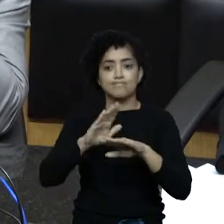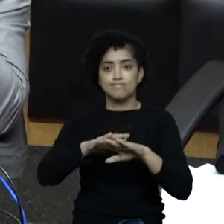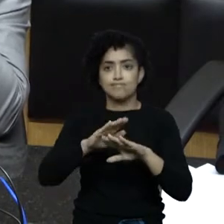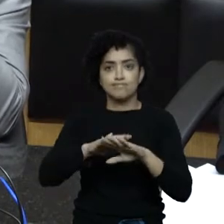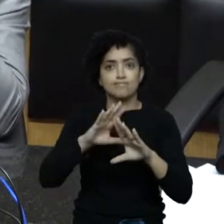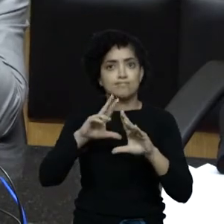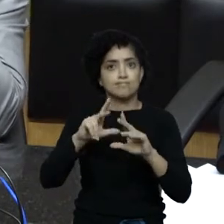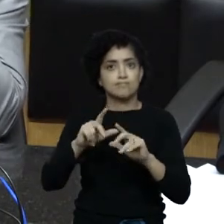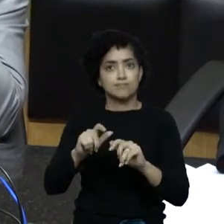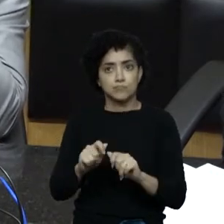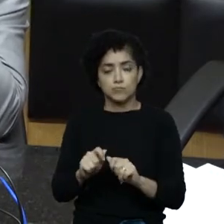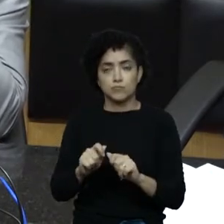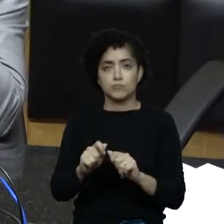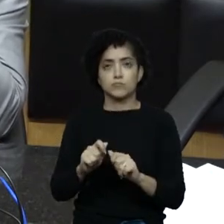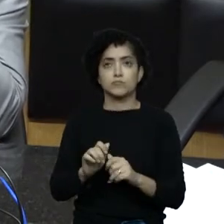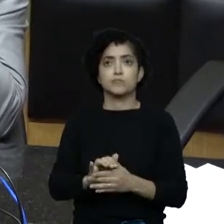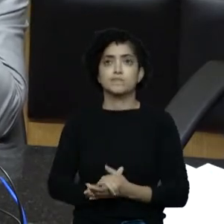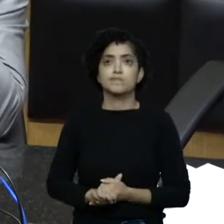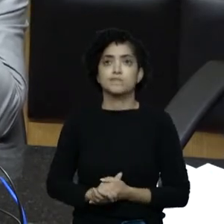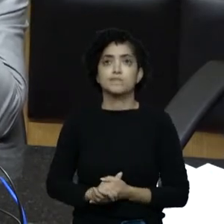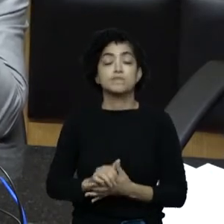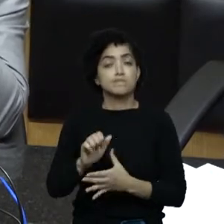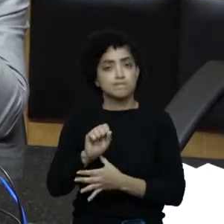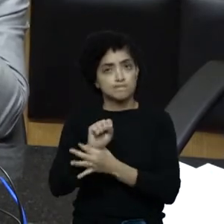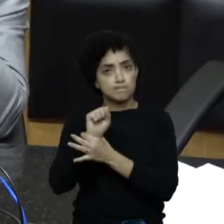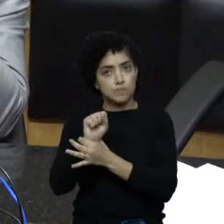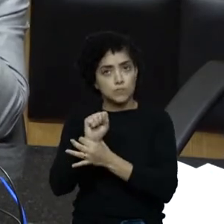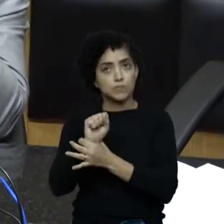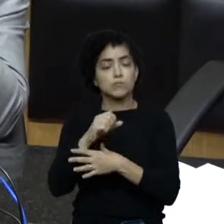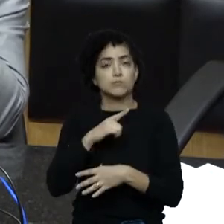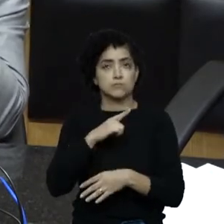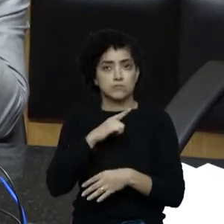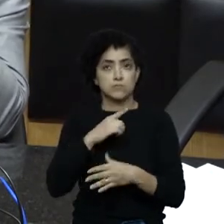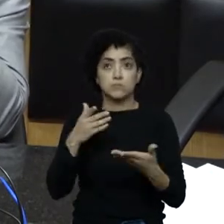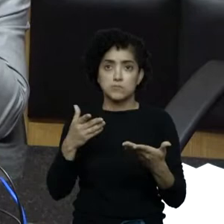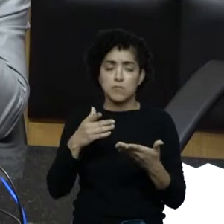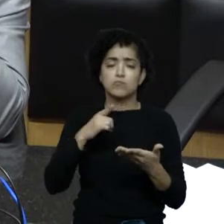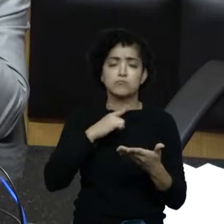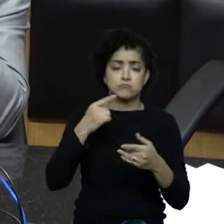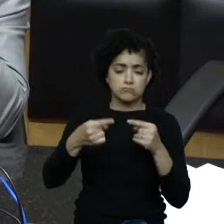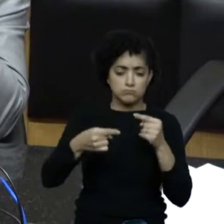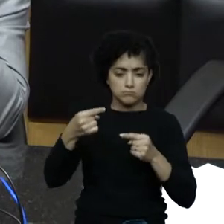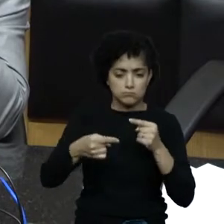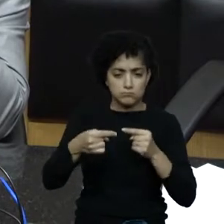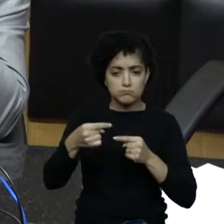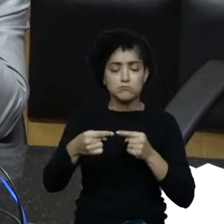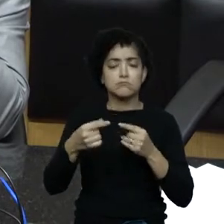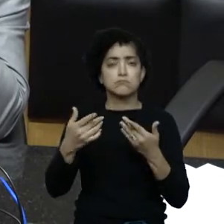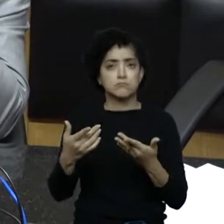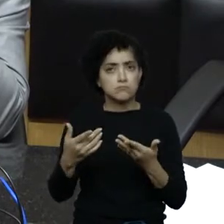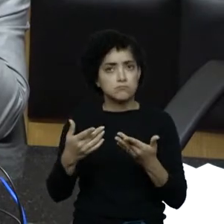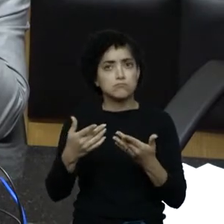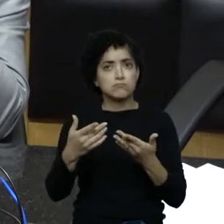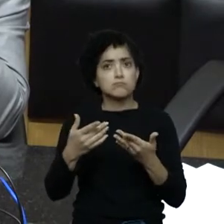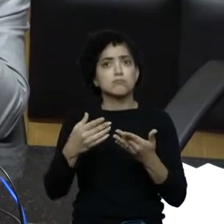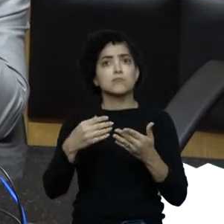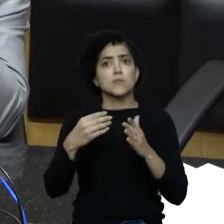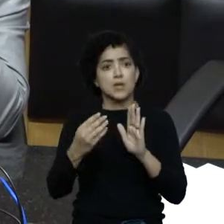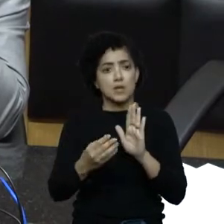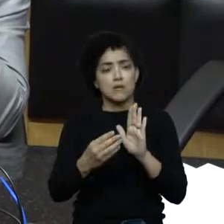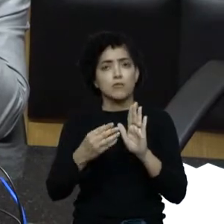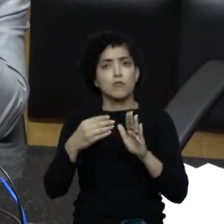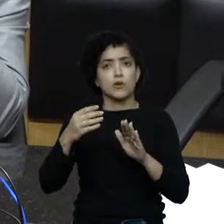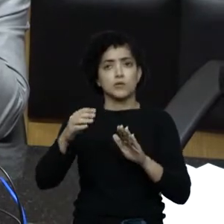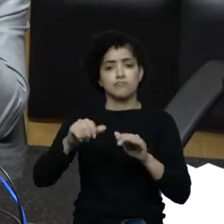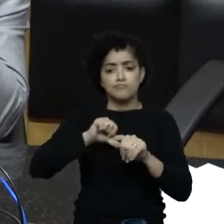no final do ano é muito segura então a discussão houve a matéria foi amadurecida foi enriquecida que no